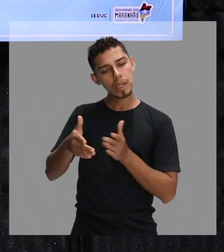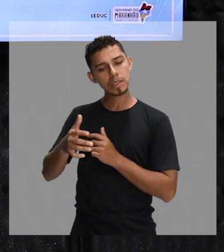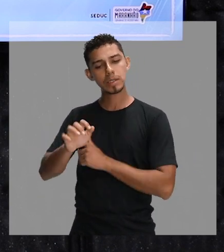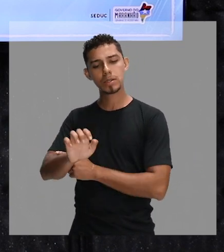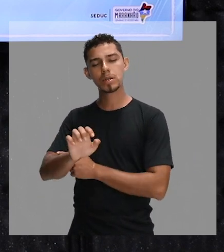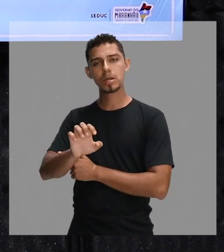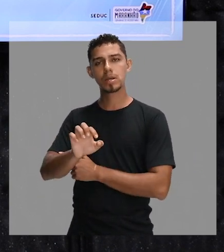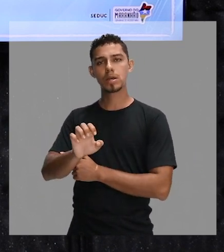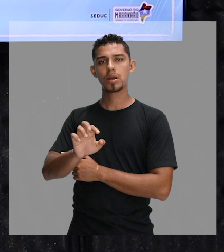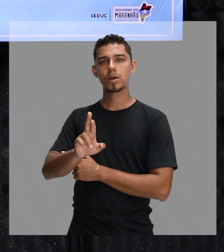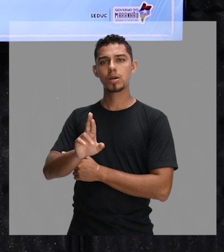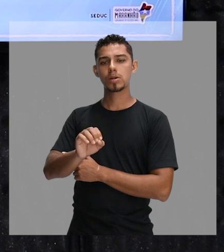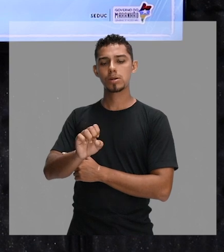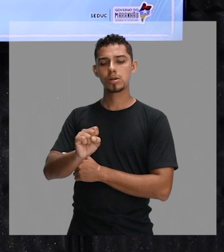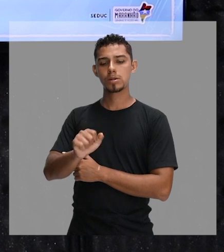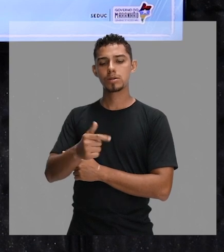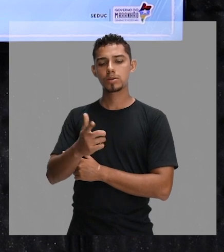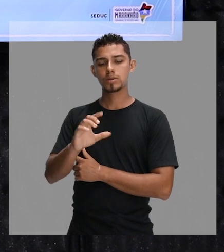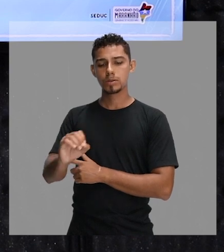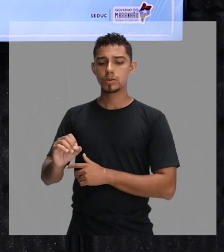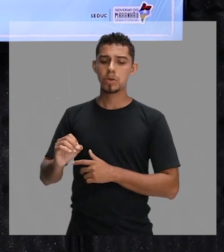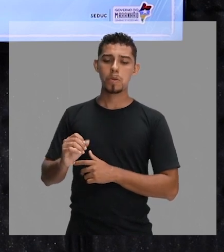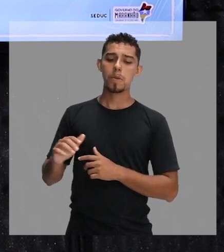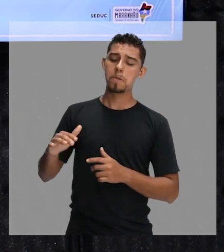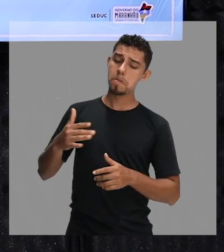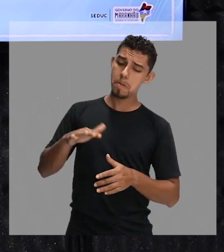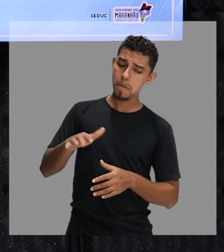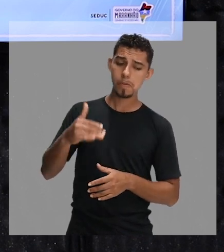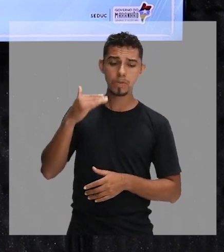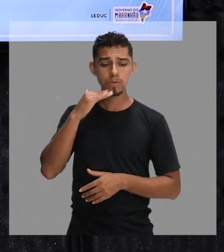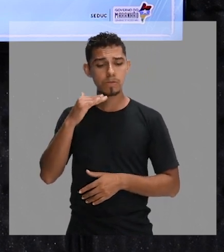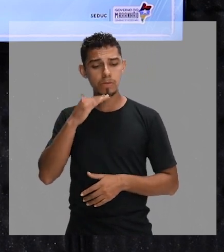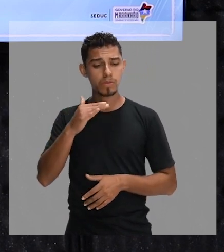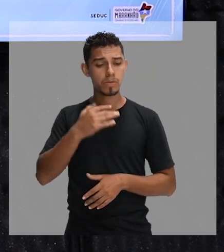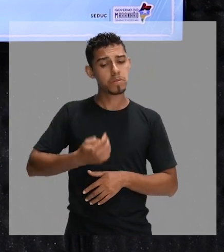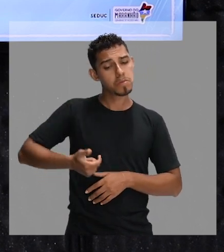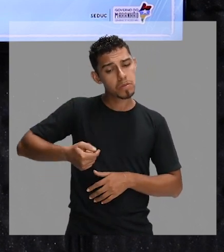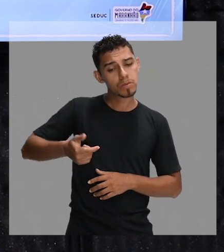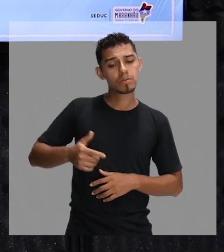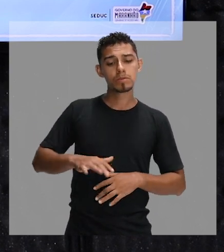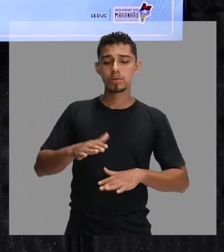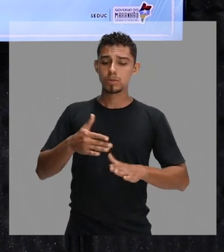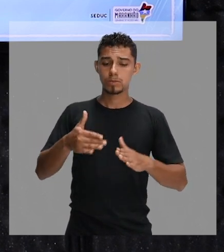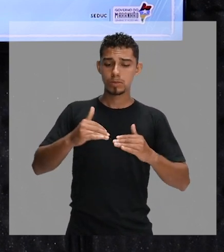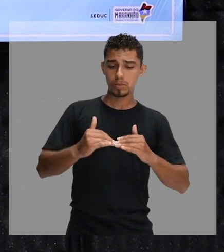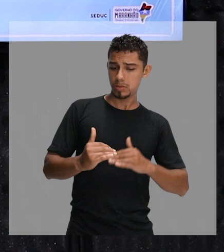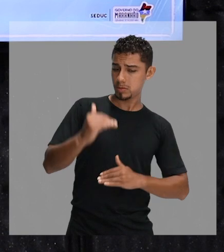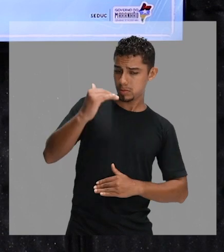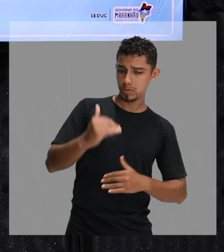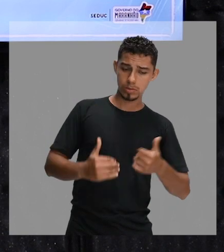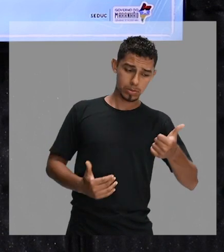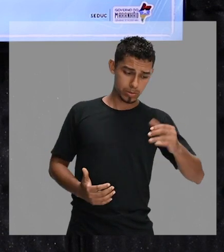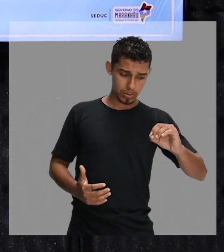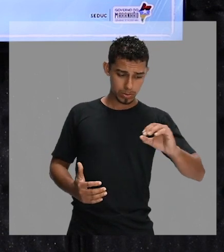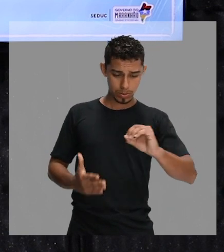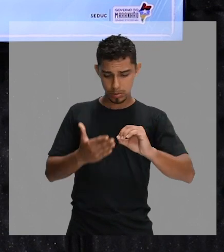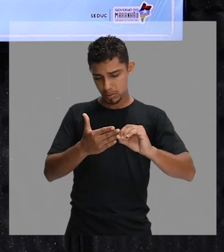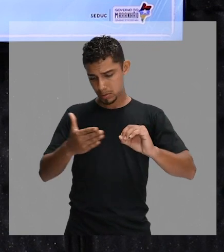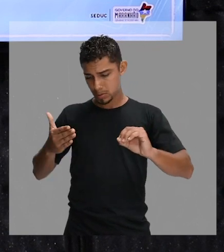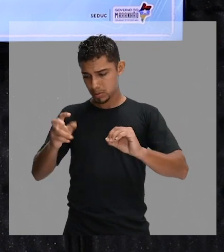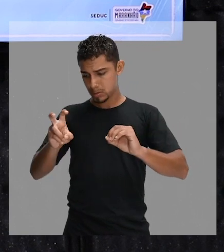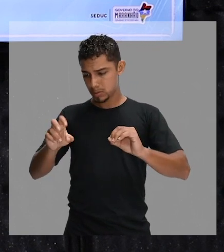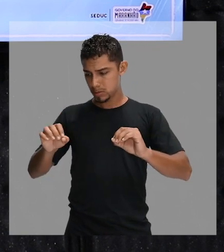planaltos. Eles são menos irregulares que os planaltos e sua altitude varia entre 100 e 500 metros.